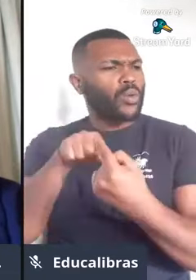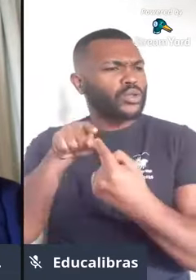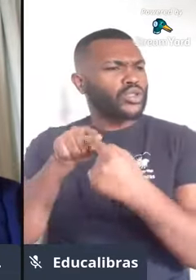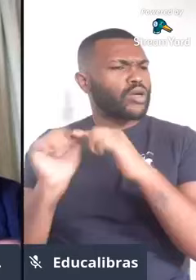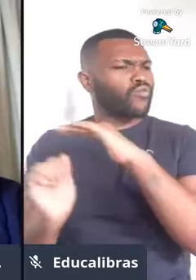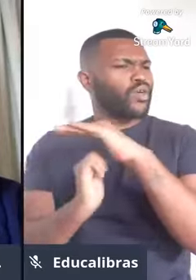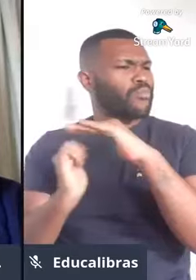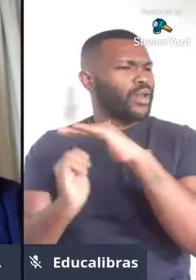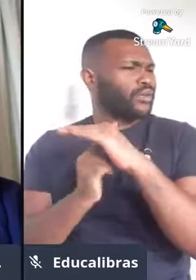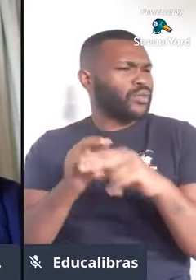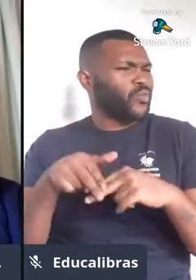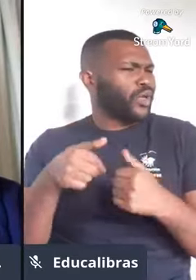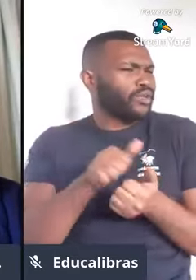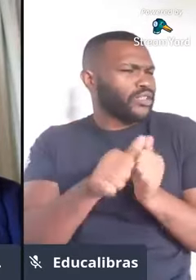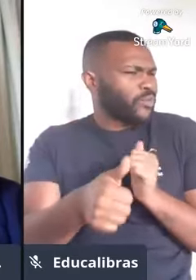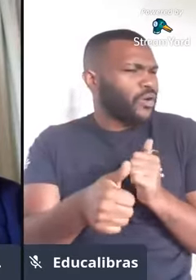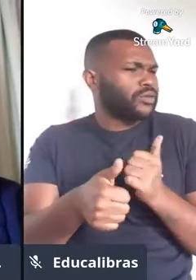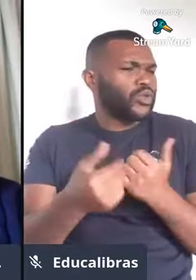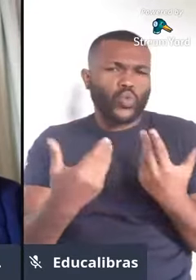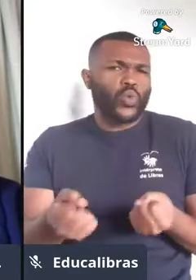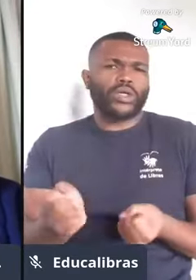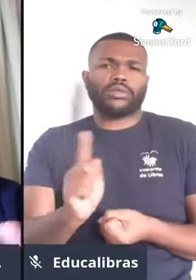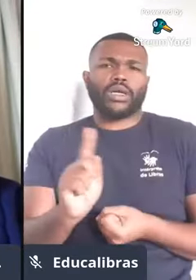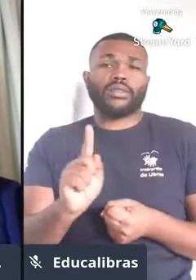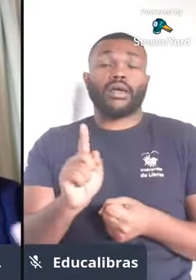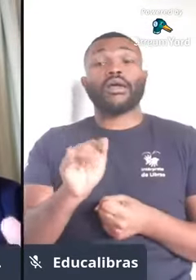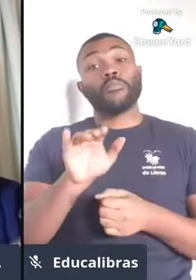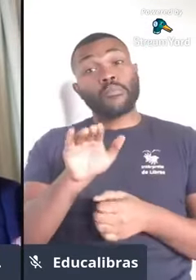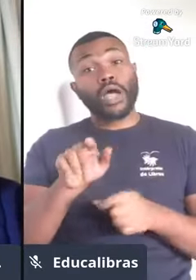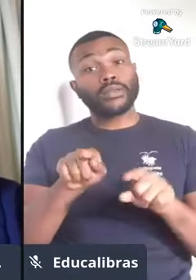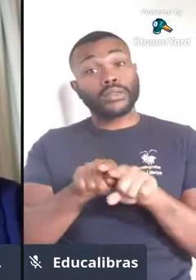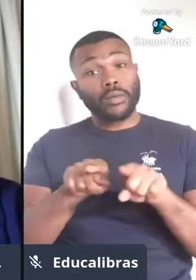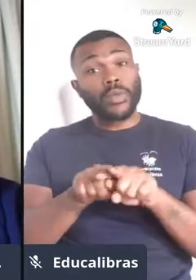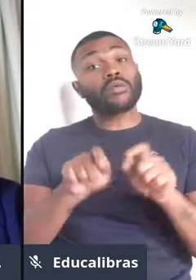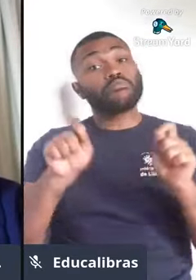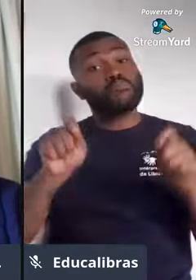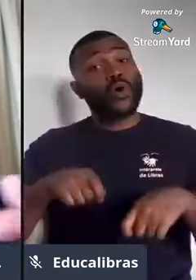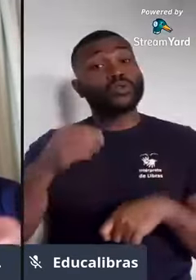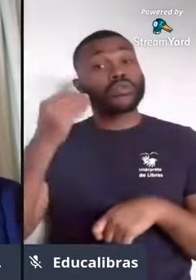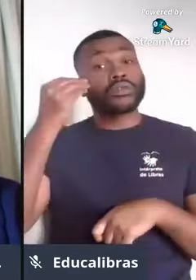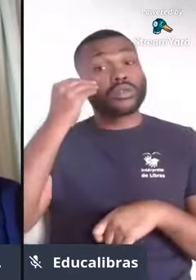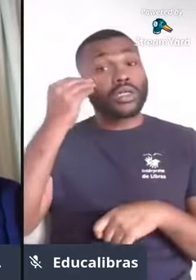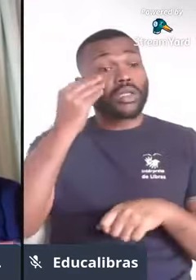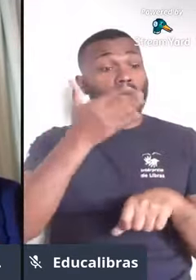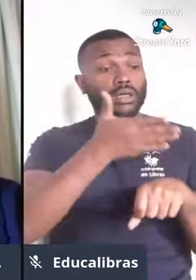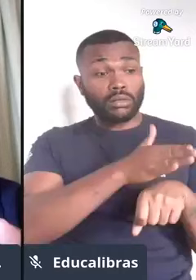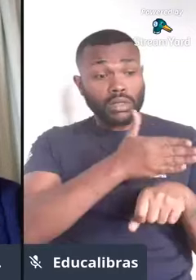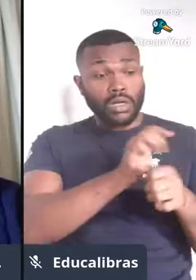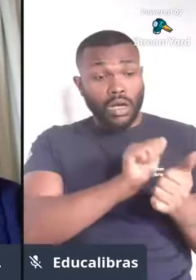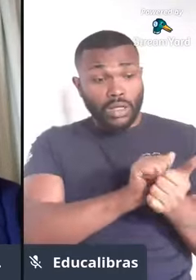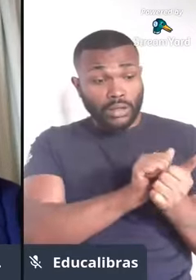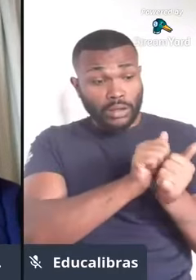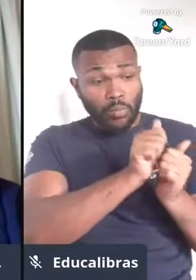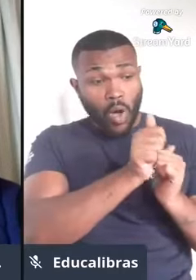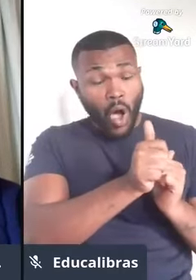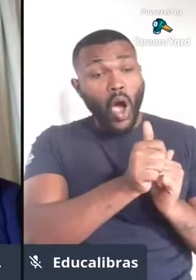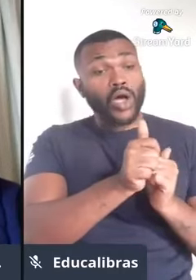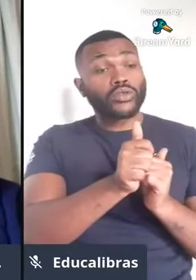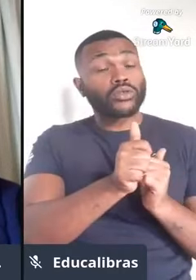empresa, mas tampouco somos contra que busque se harmonizar a prática desportiva com a possibilidade